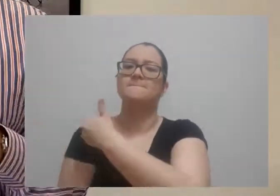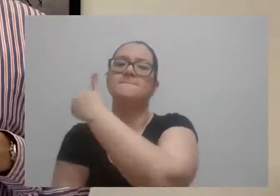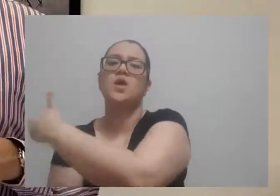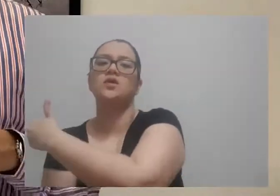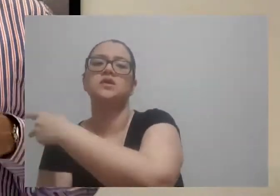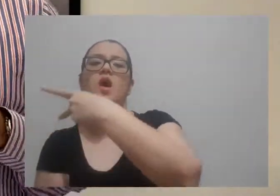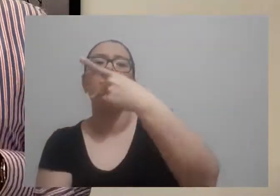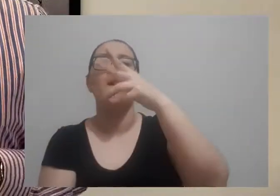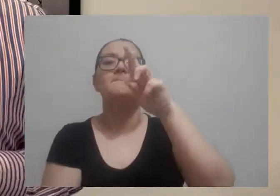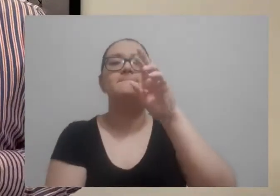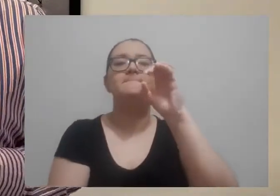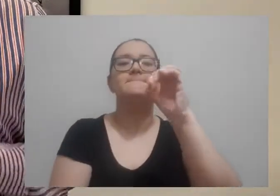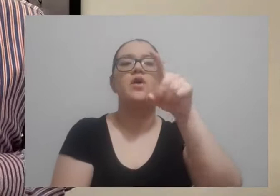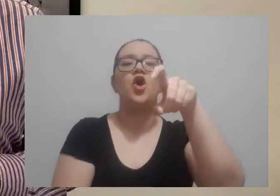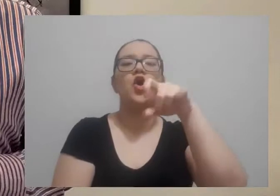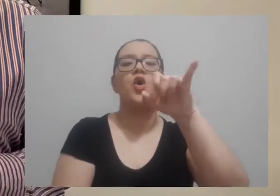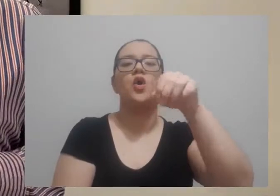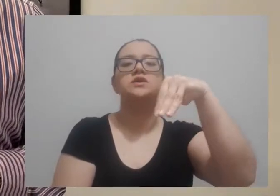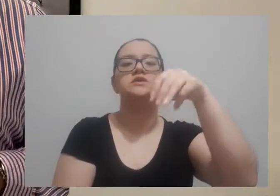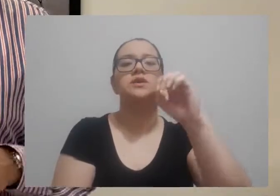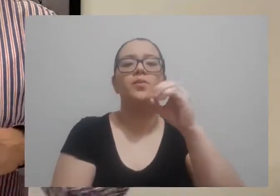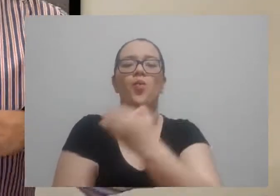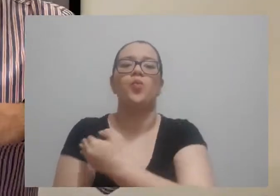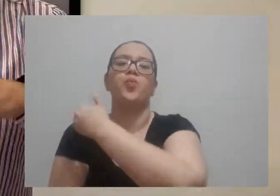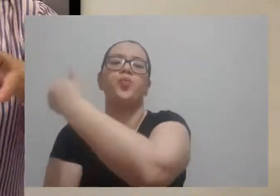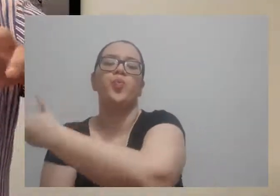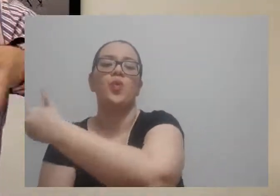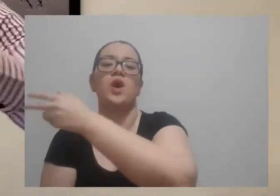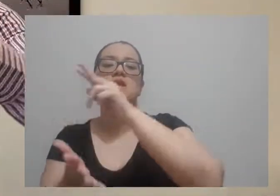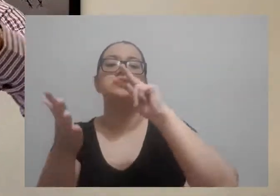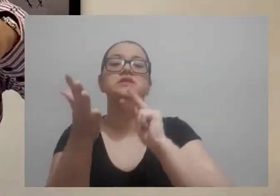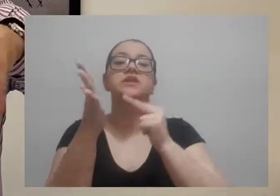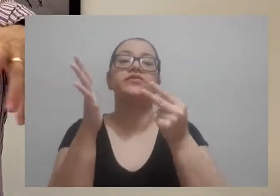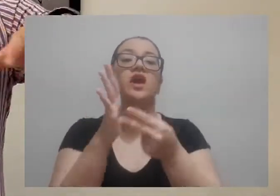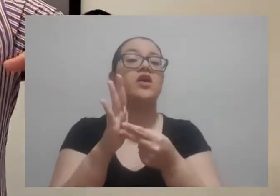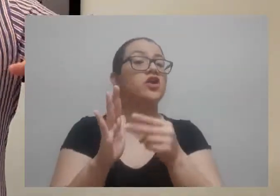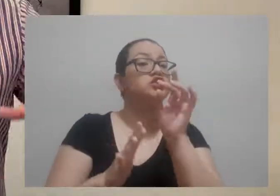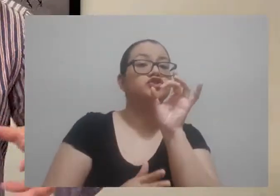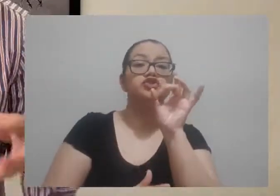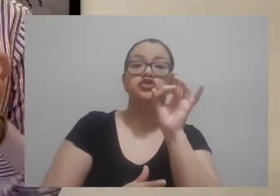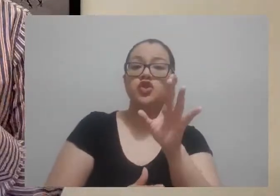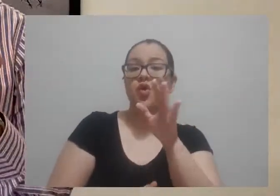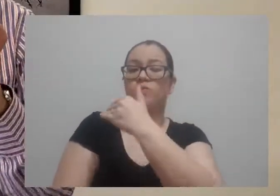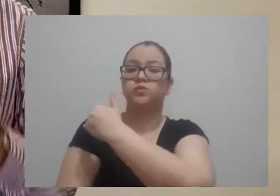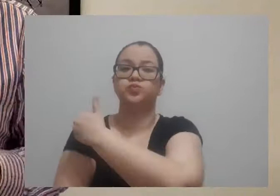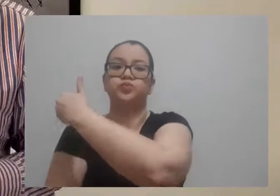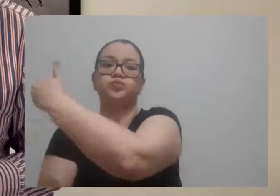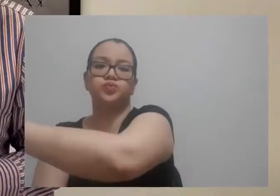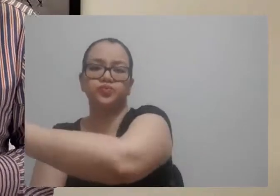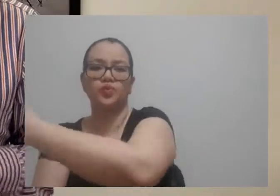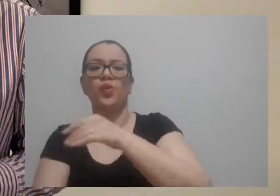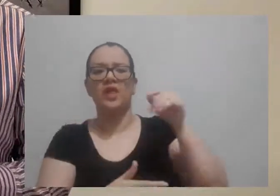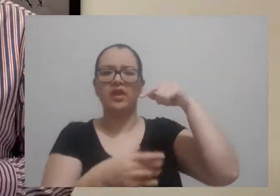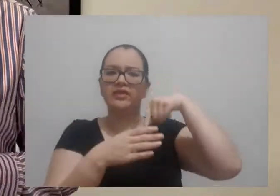uma palavra exclusiva. Ou seja, eles colocavam dentro, naquele contexto do que era